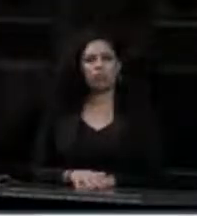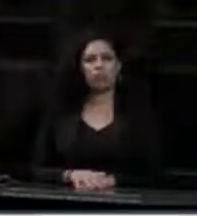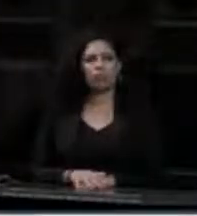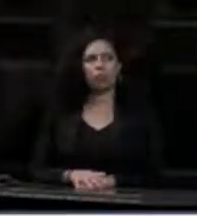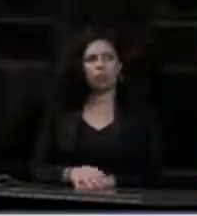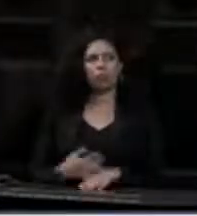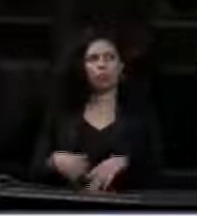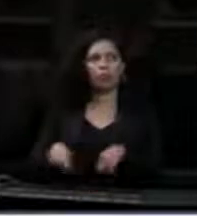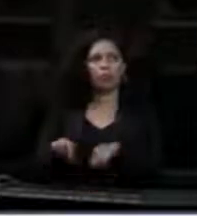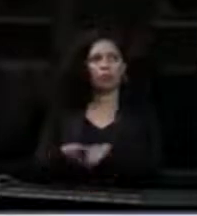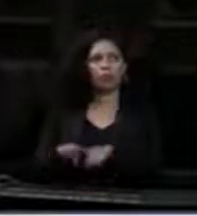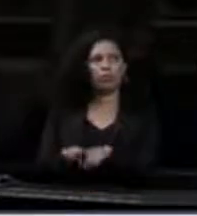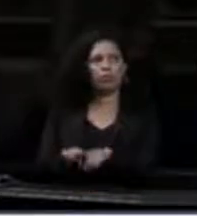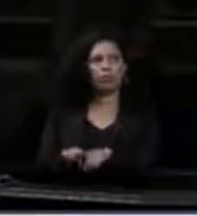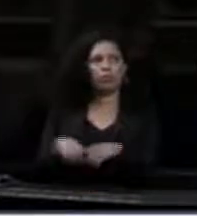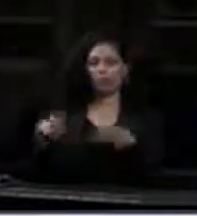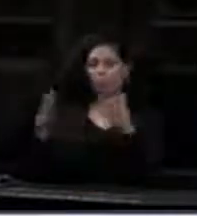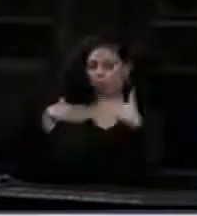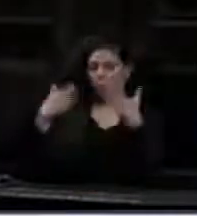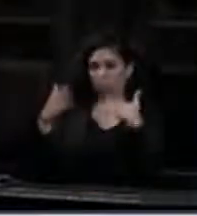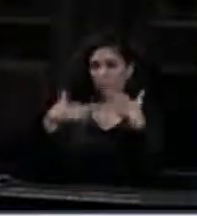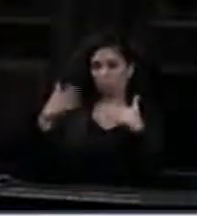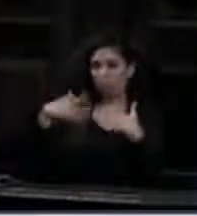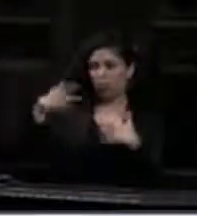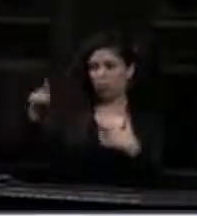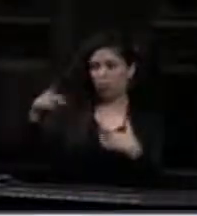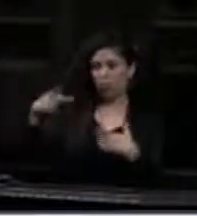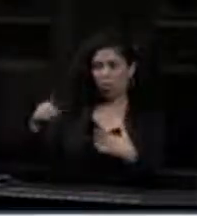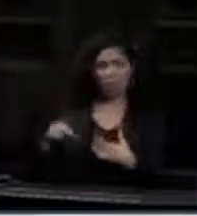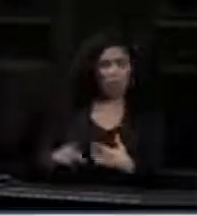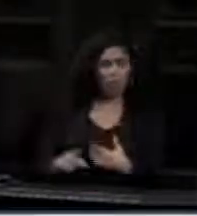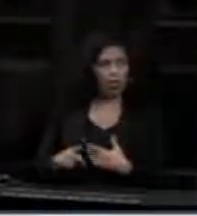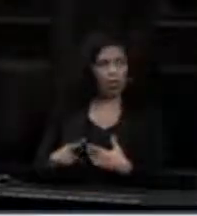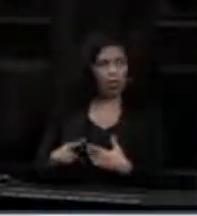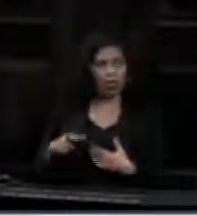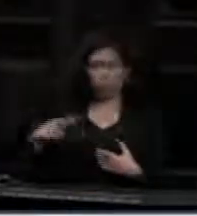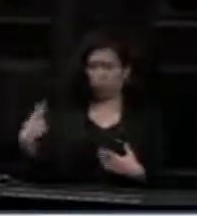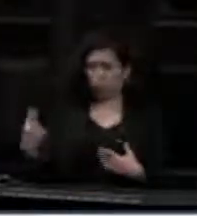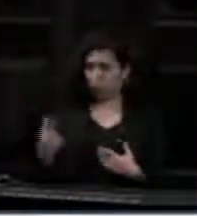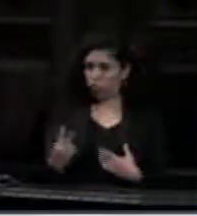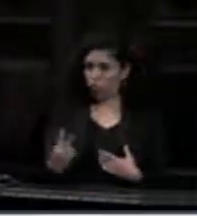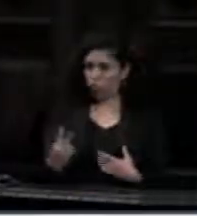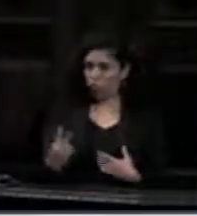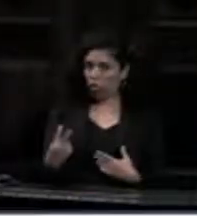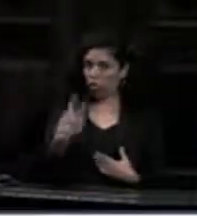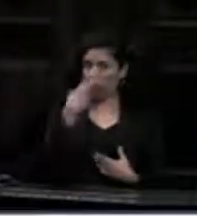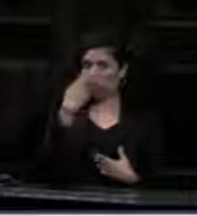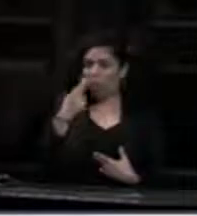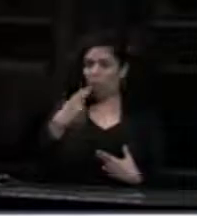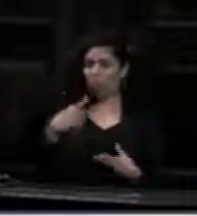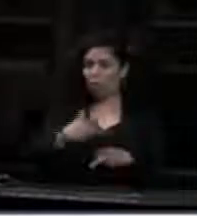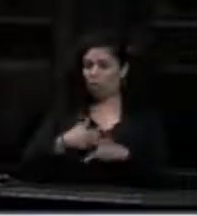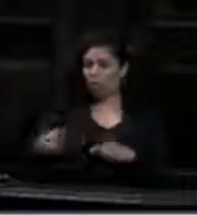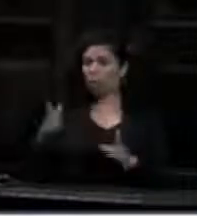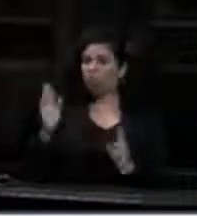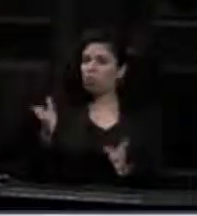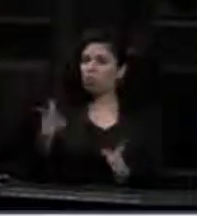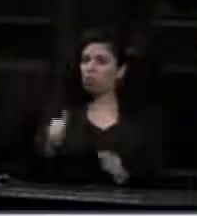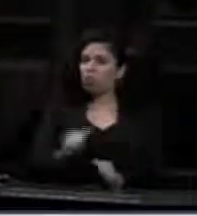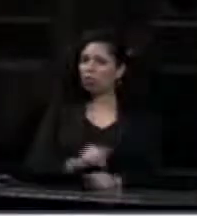também não pudessem eles se aliarem entre si em torno que sá